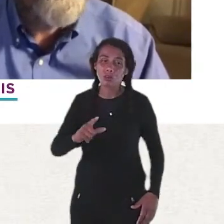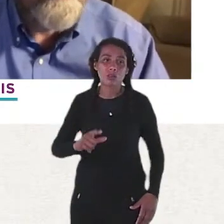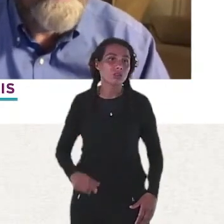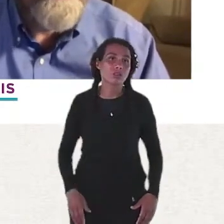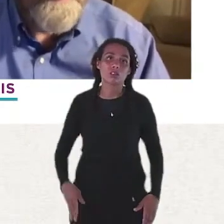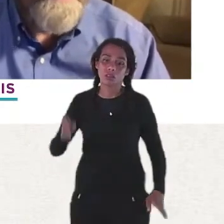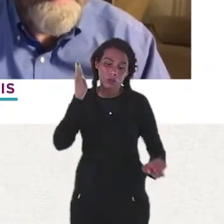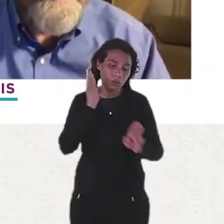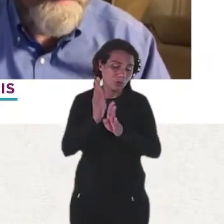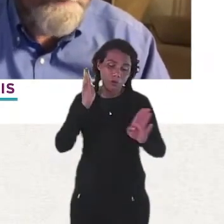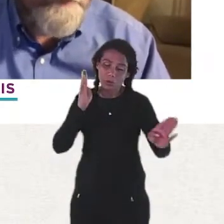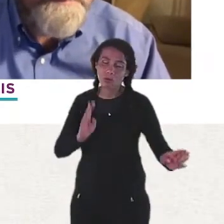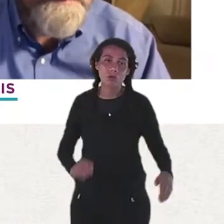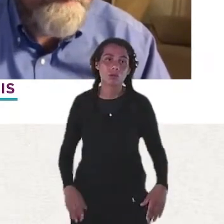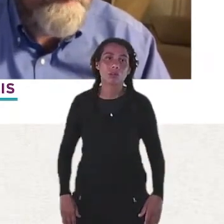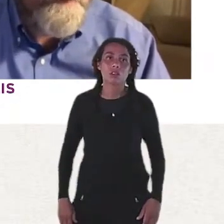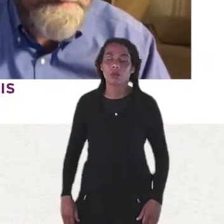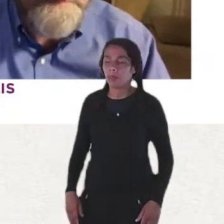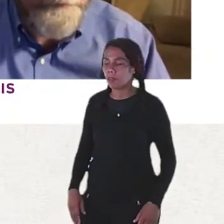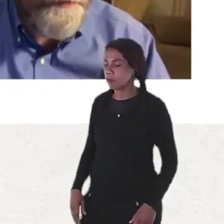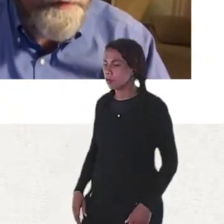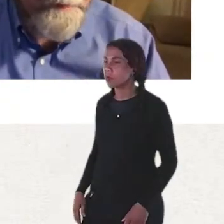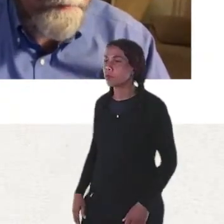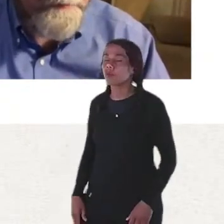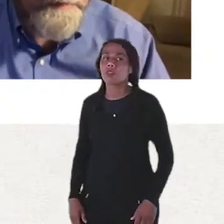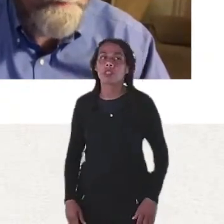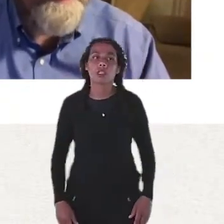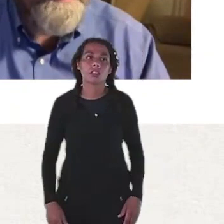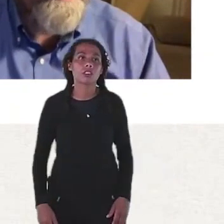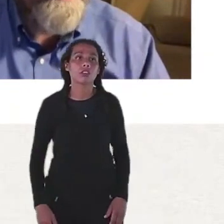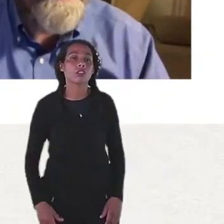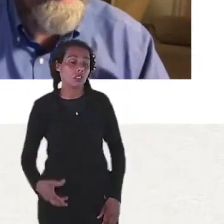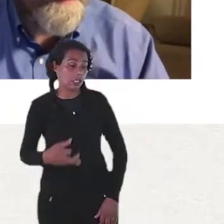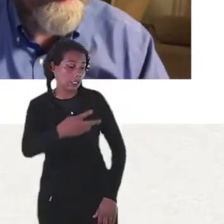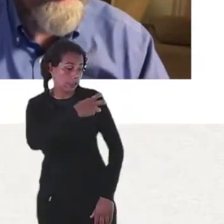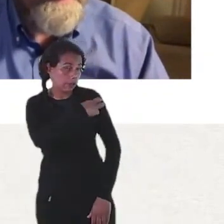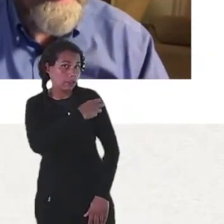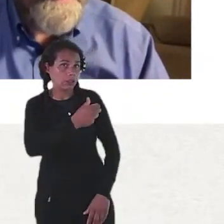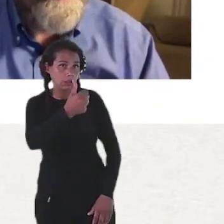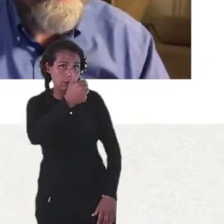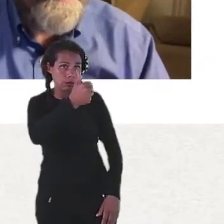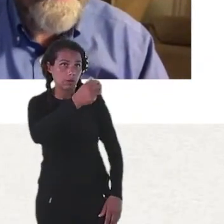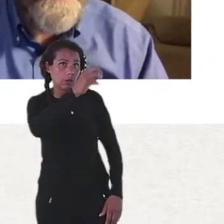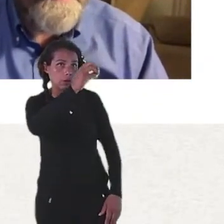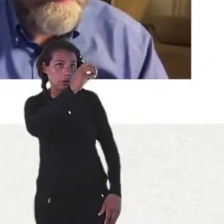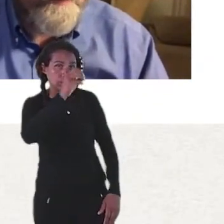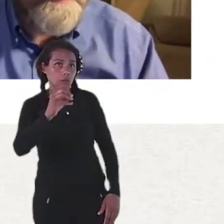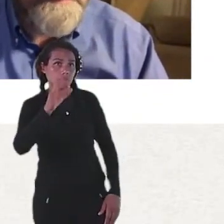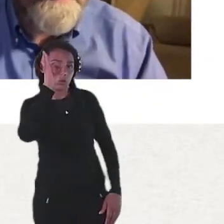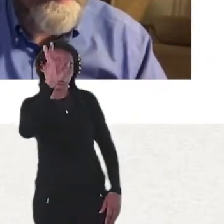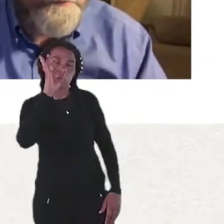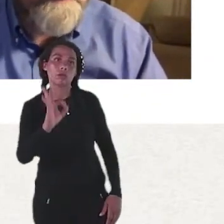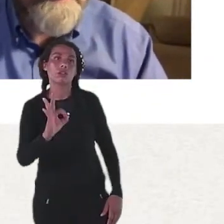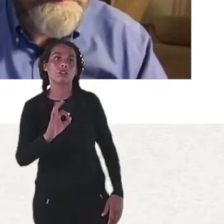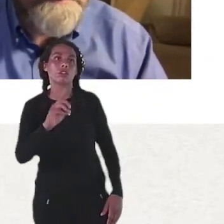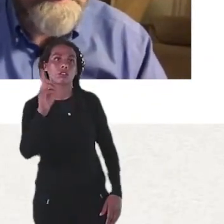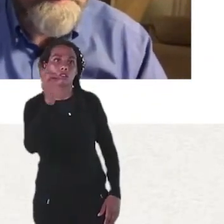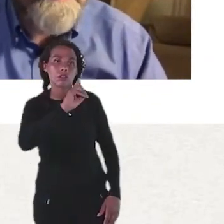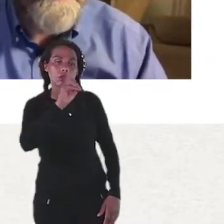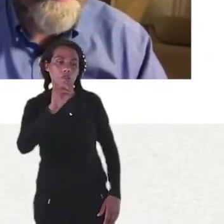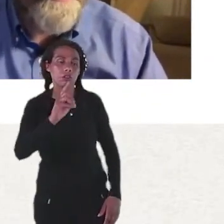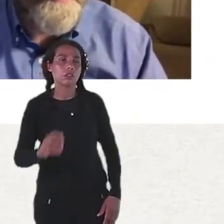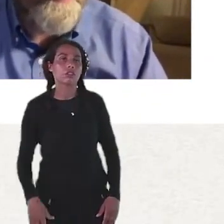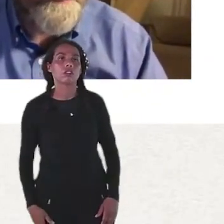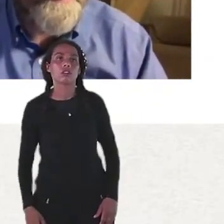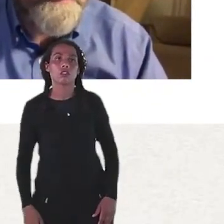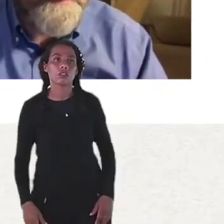você não acha? E a imunização não é 100%. É importante falar isso. As pessoas não se dão conta, nenhuma vacina